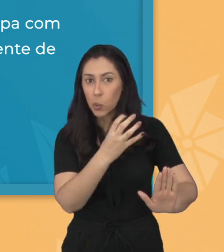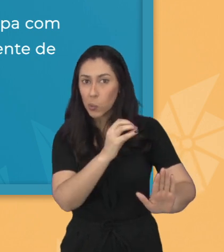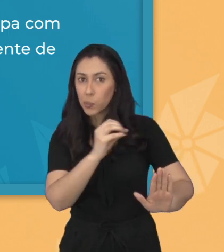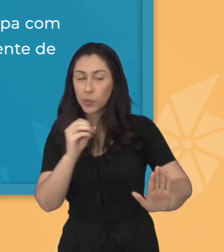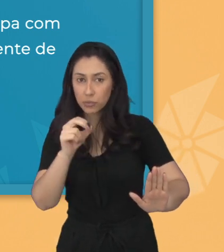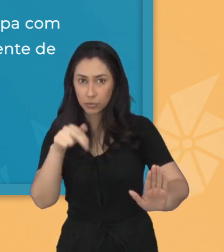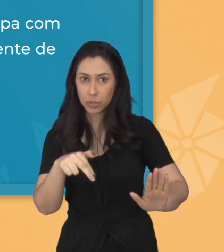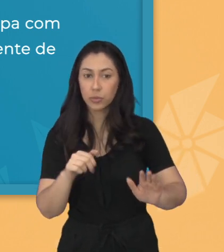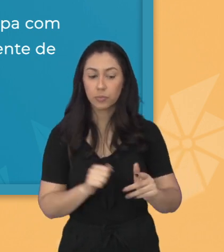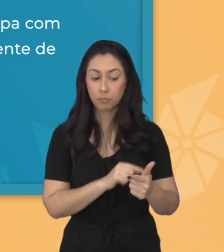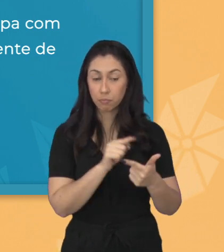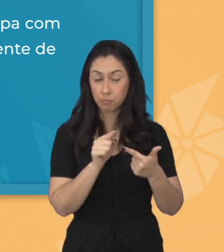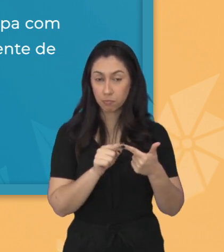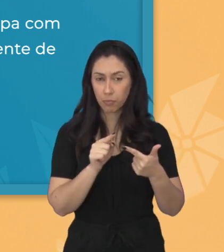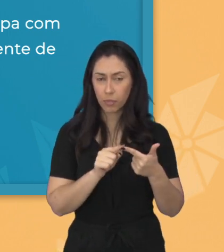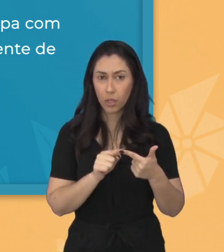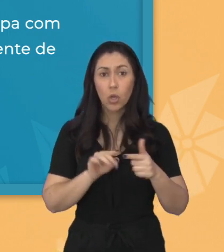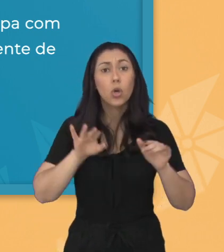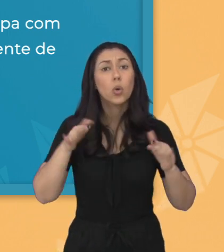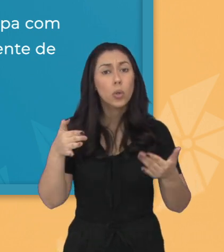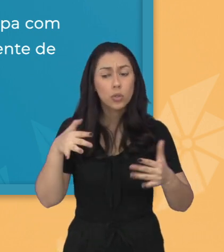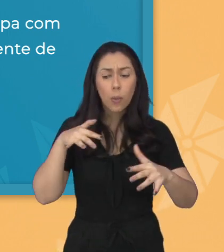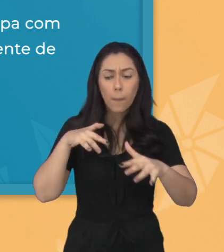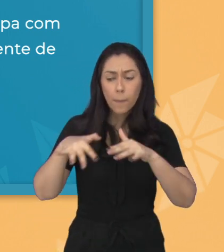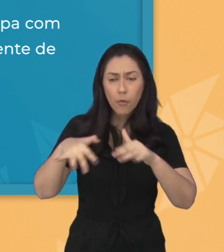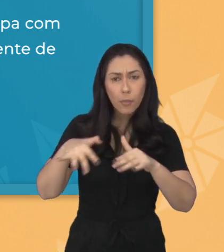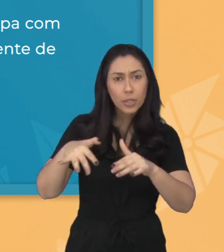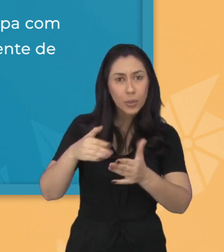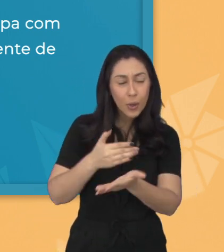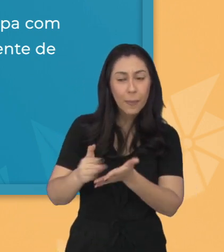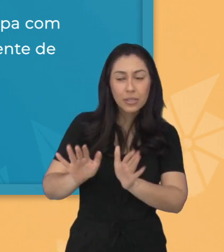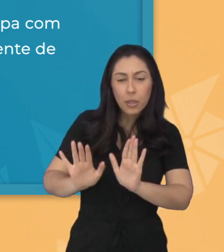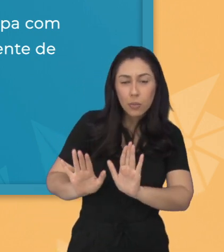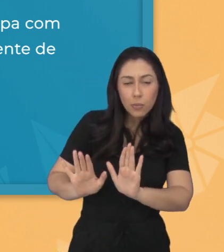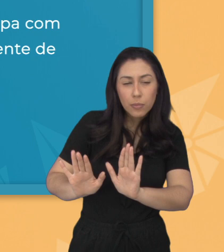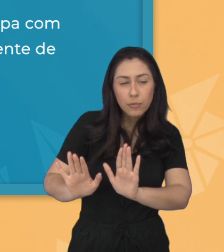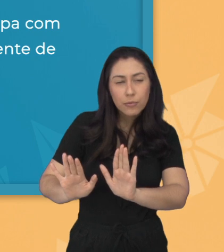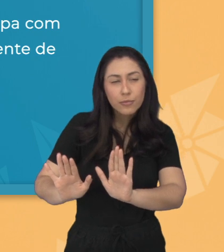E B. Depois de iniciar o movimento, a pessoa passa a empurrar o